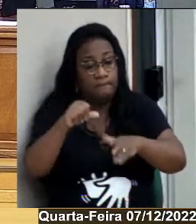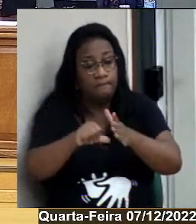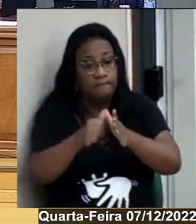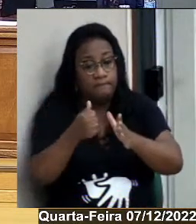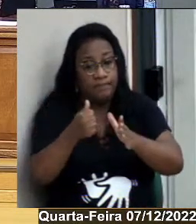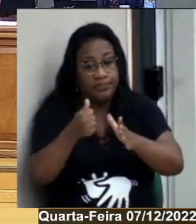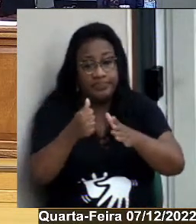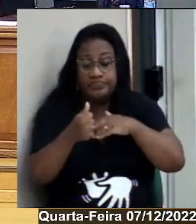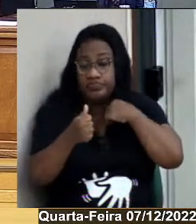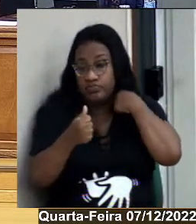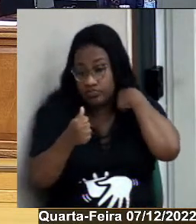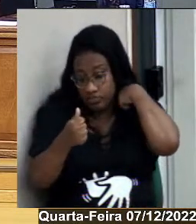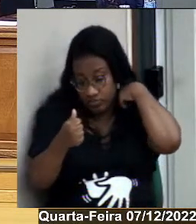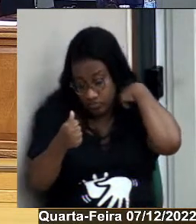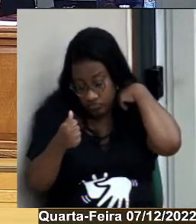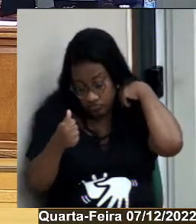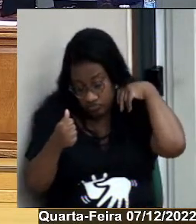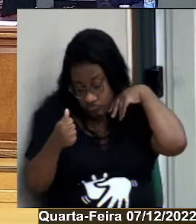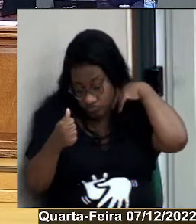inscrito.